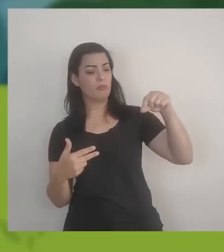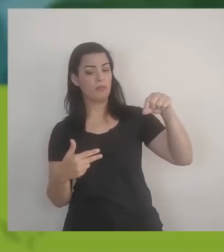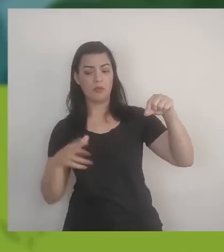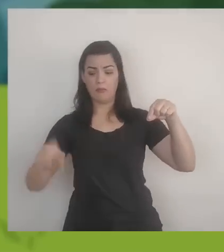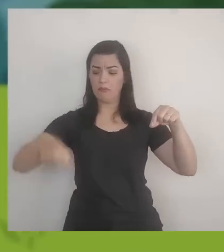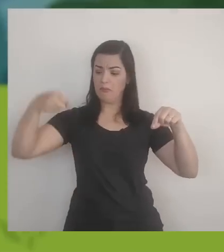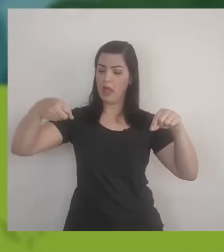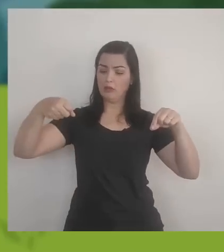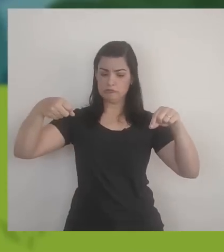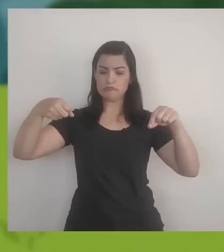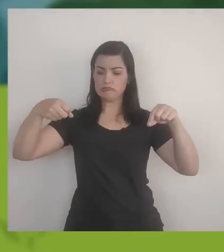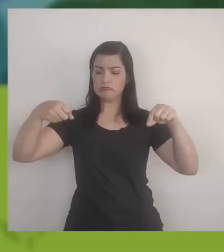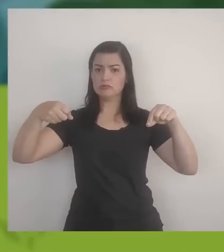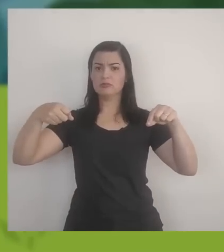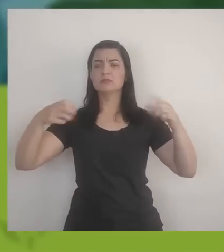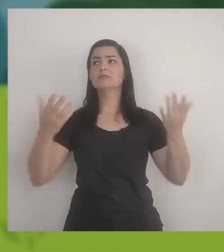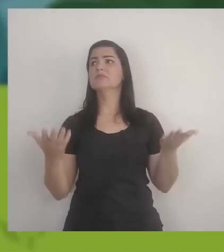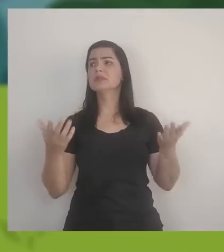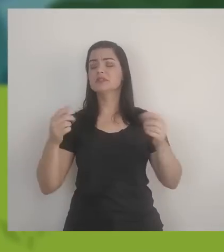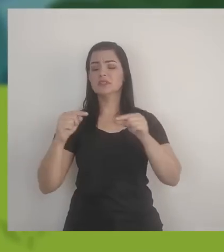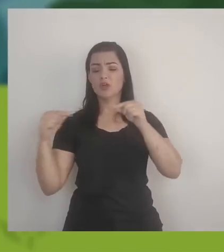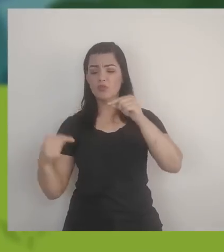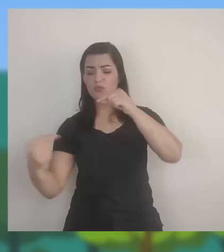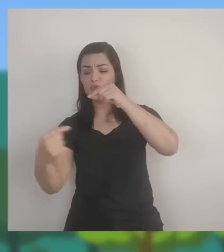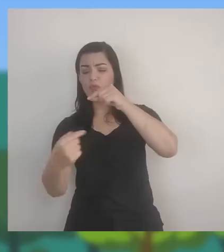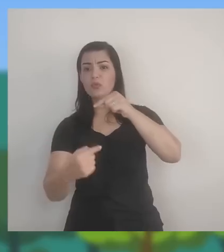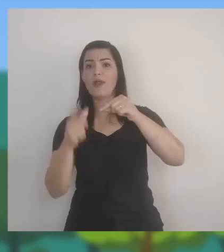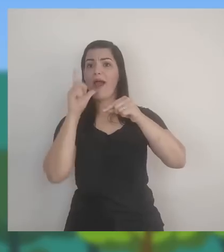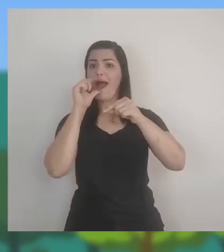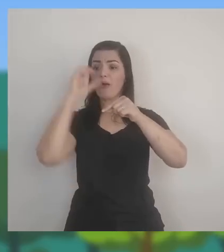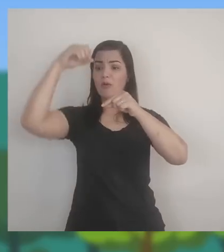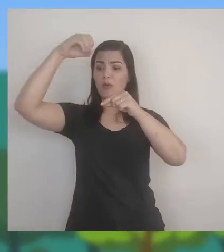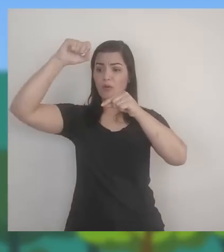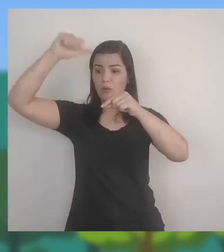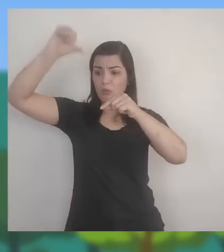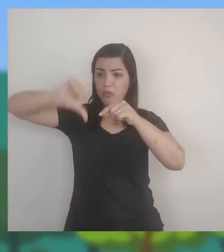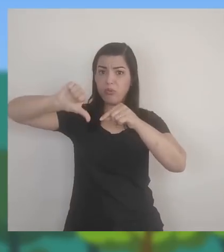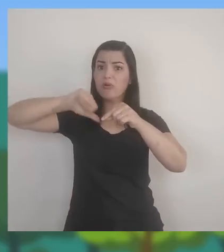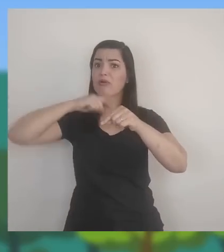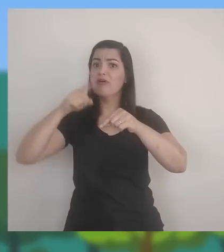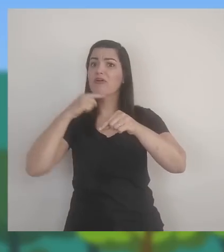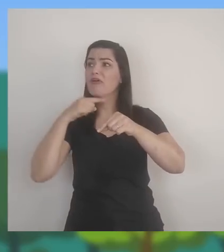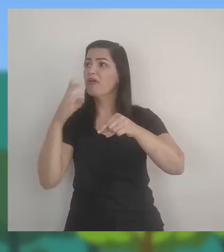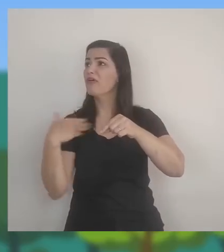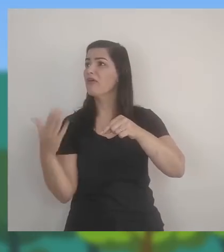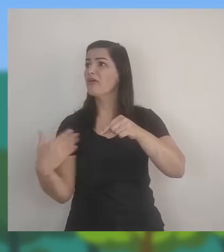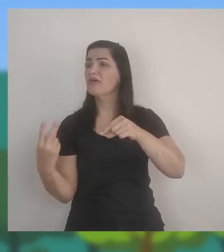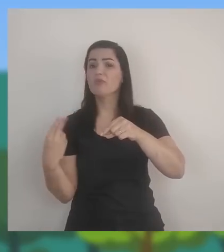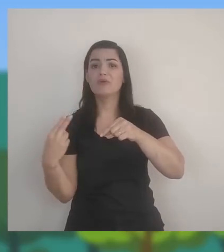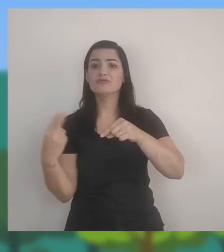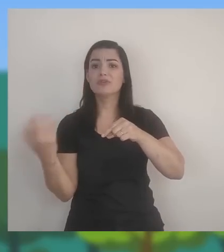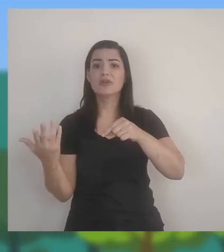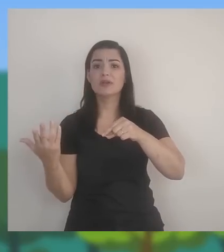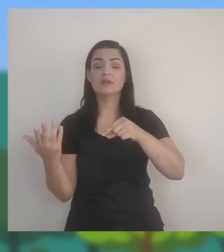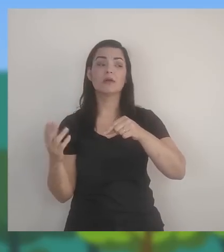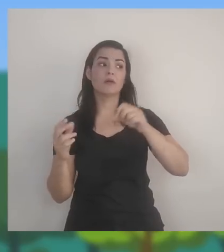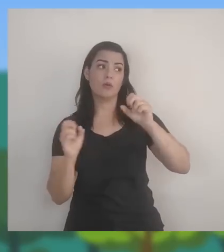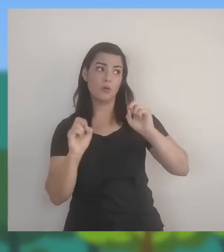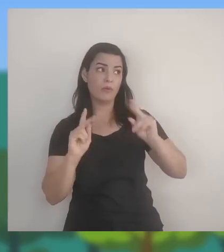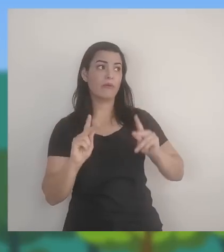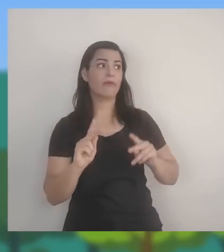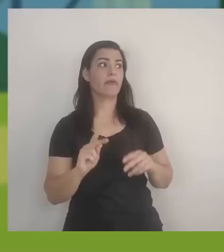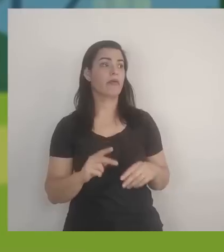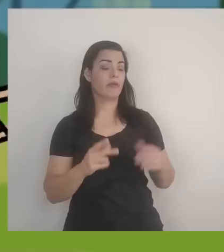Mas com tanto furo assim, não tem água que pare aí dentro! Balde furado, conta-gotas e eu continuo sem água pra escovar